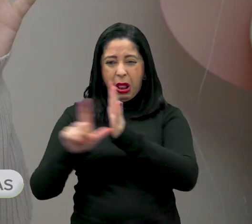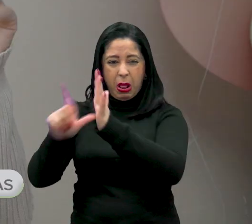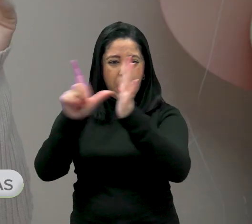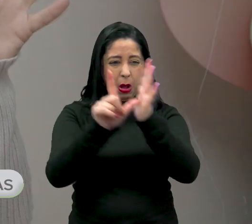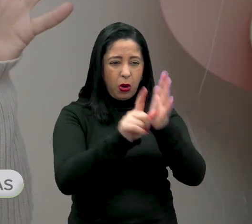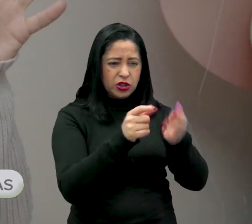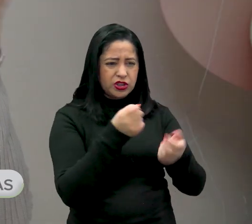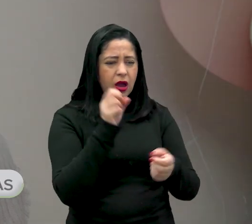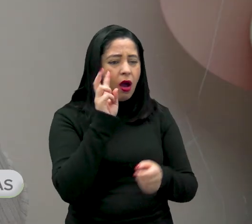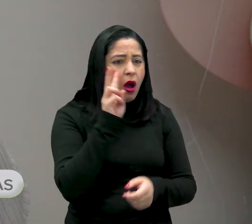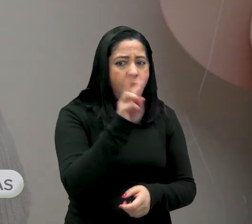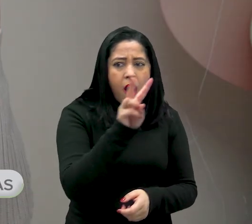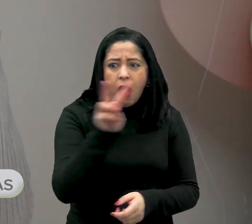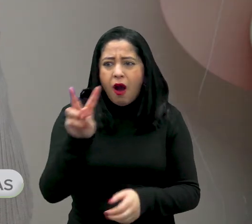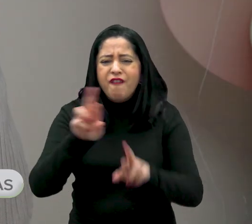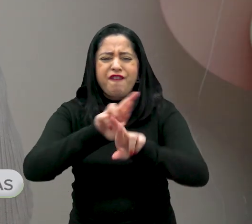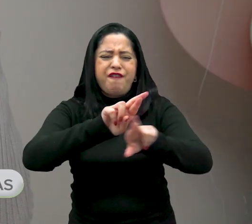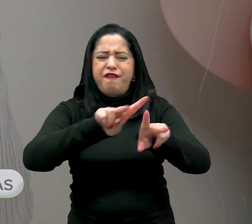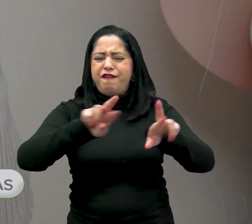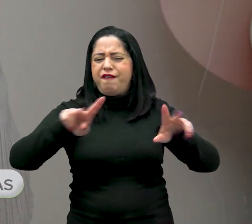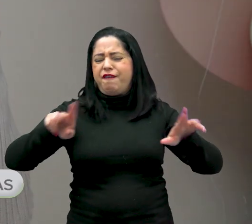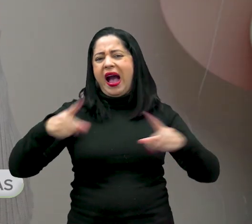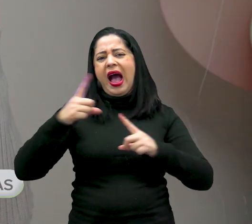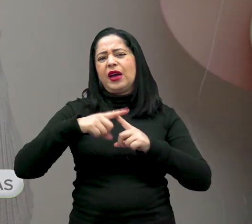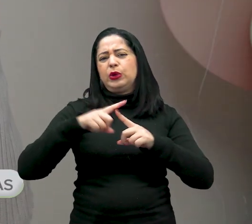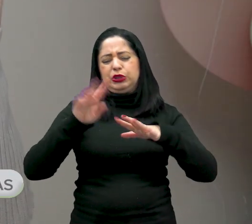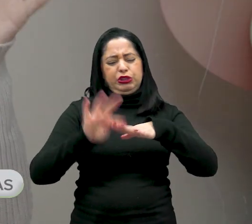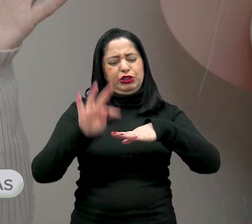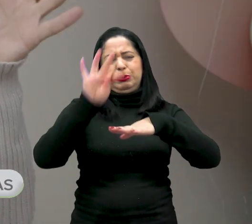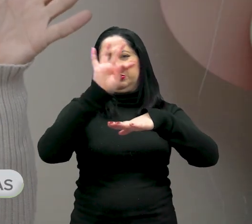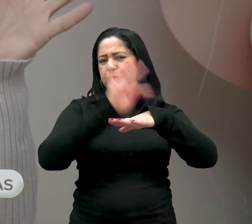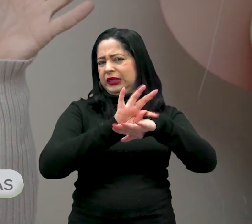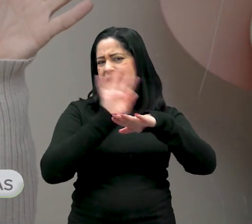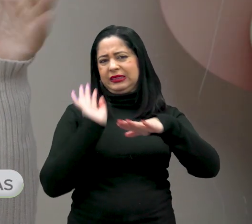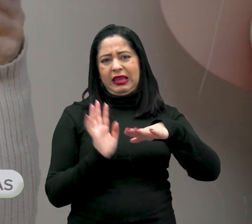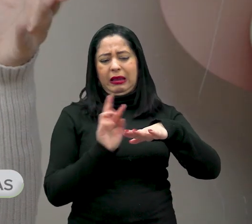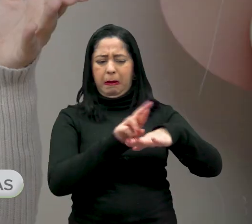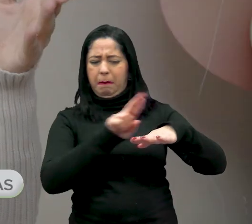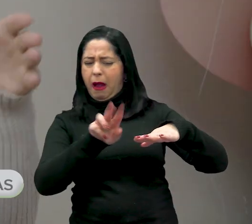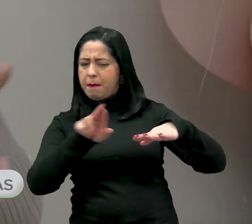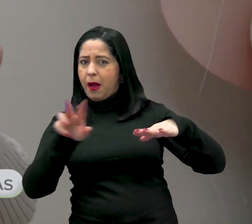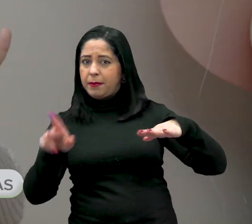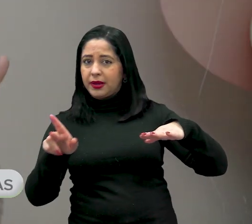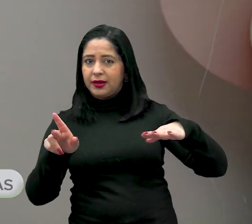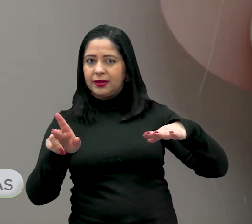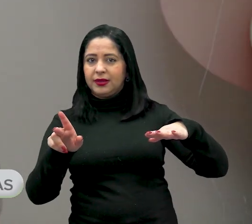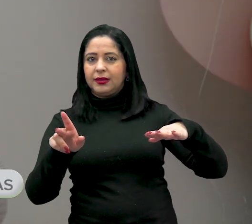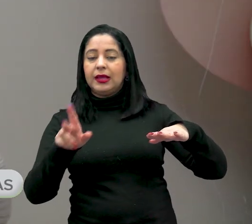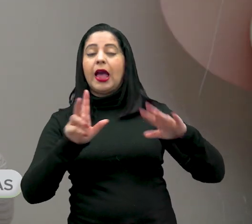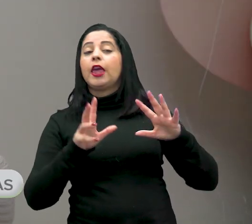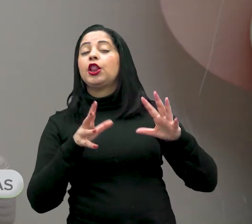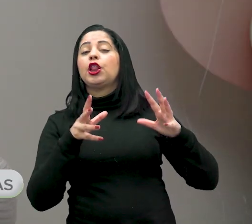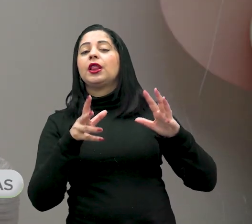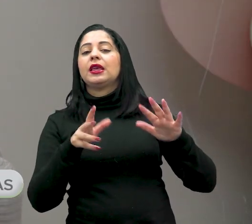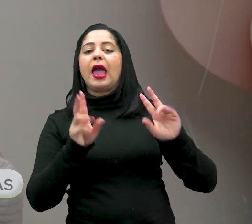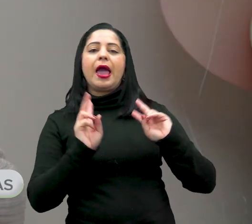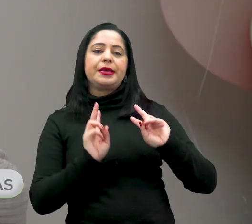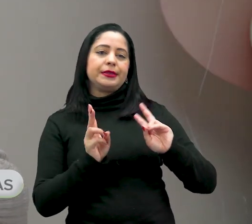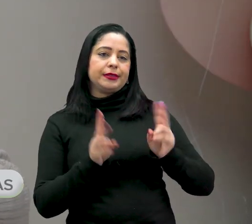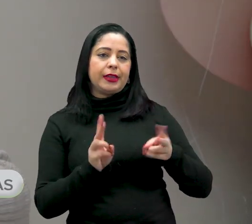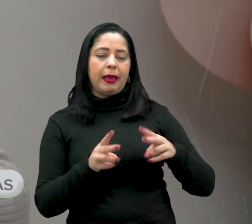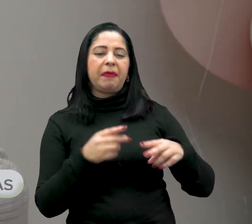né? Você vai numa loja, você encontra dezenas e dezenas de tipos de tênis, especialmente, diferentes, e todos prometem que tem o